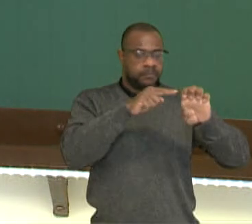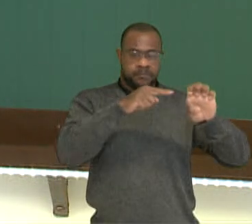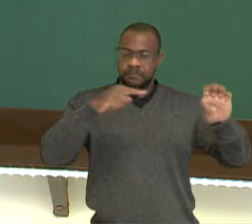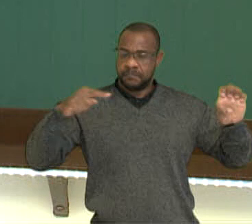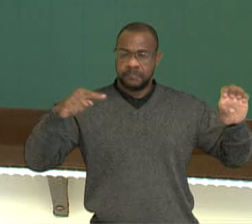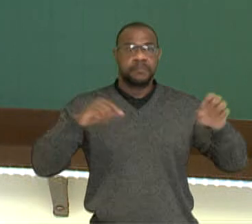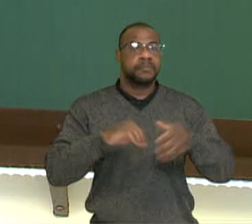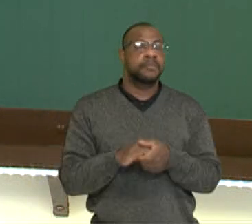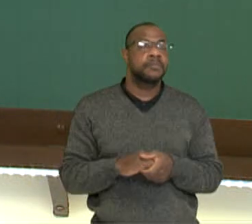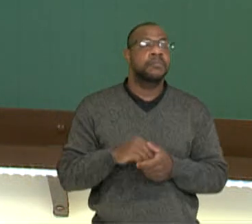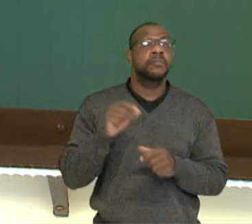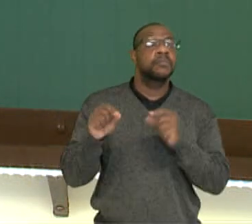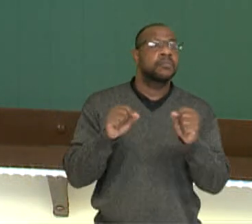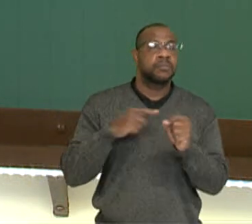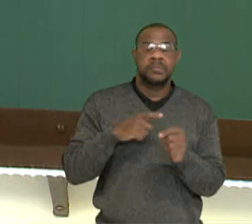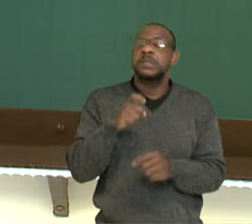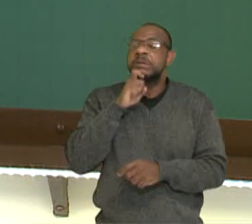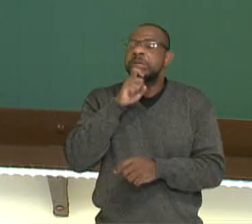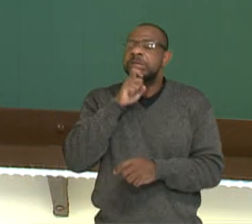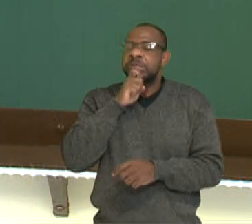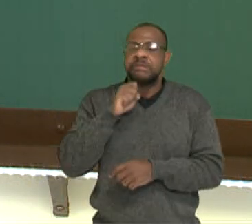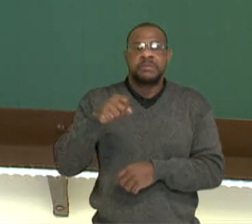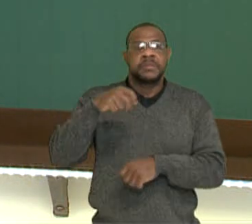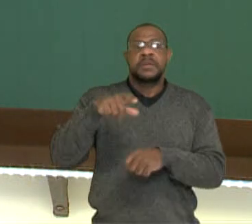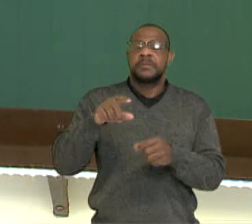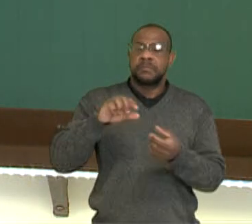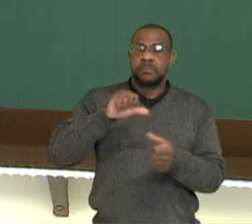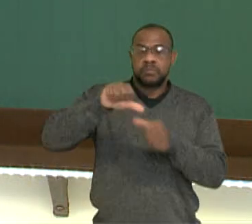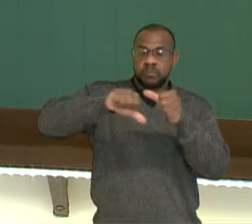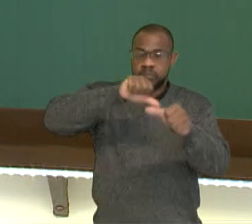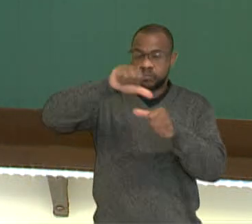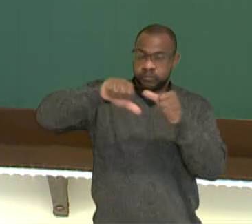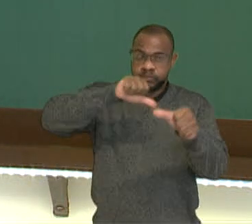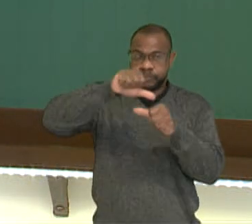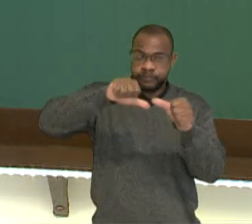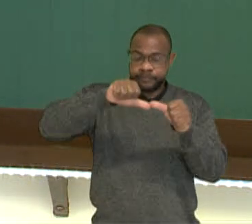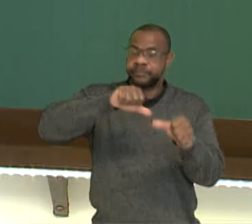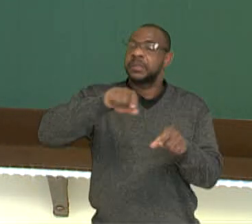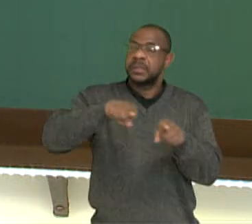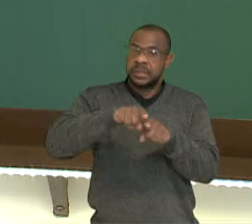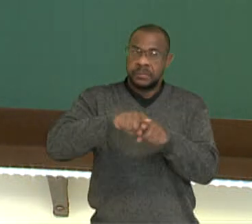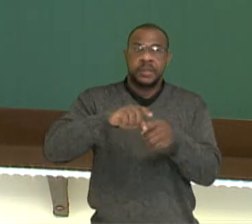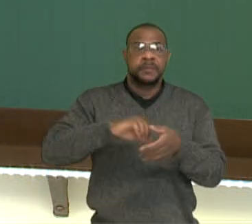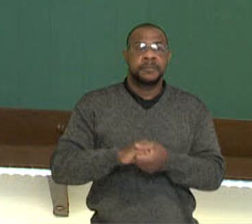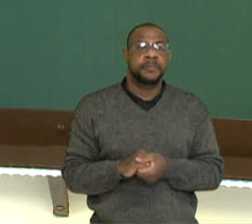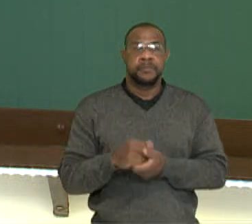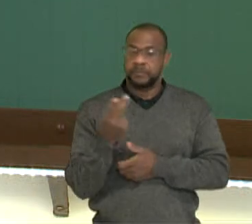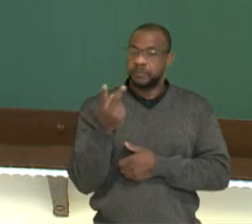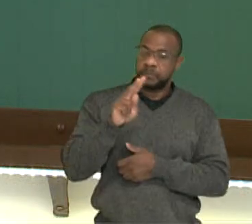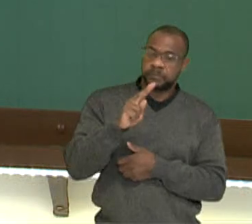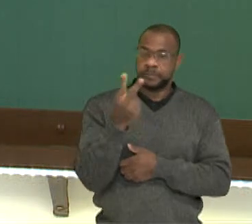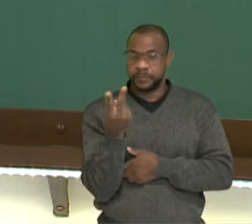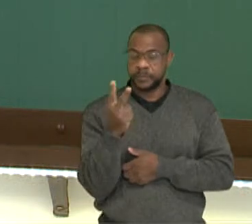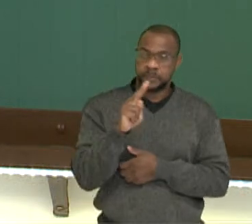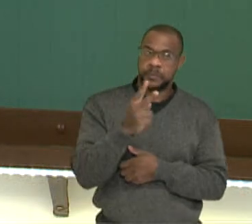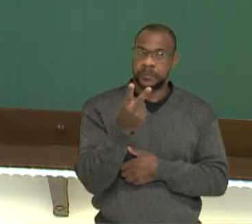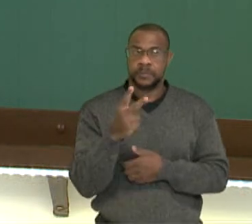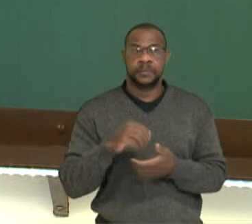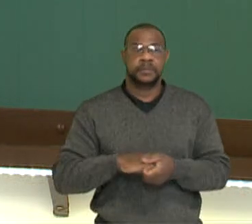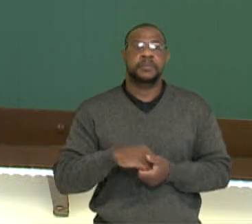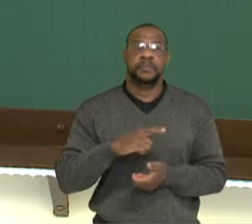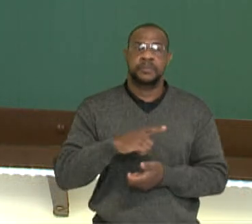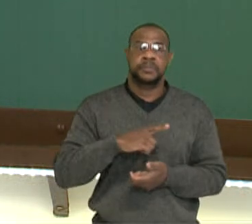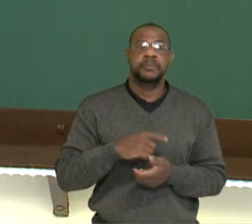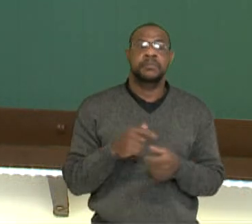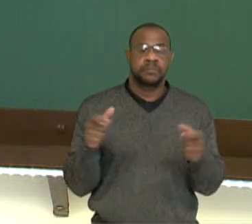bastante. Predomina um clima frio e polar, onde encontramos a floresta boreal e a tundra uma